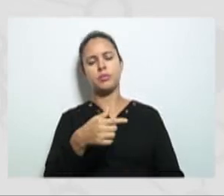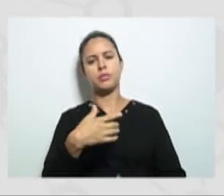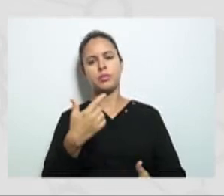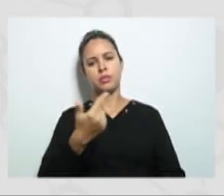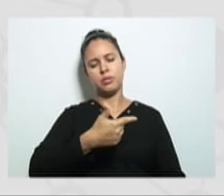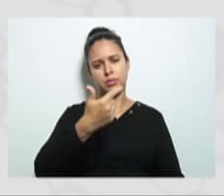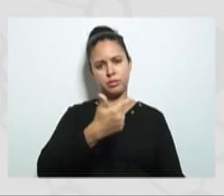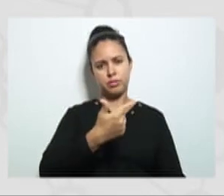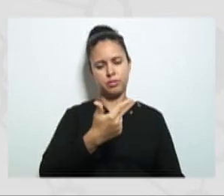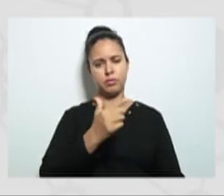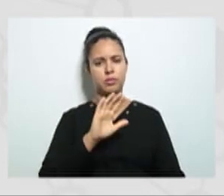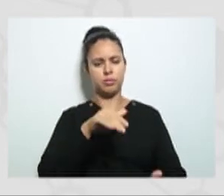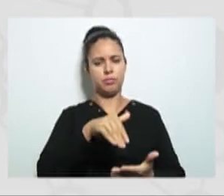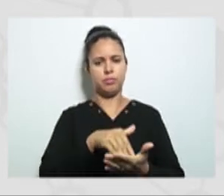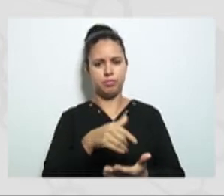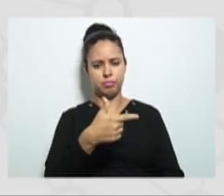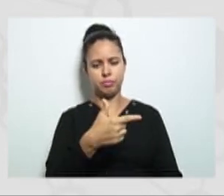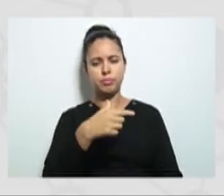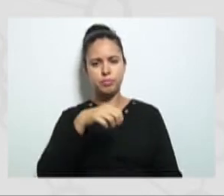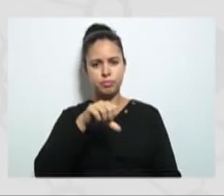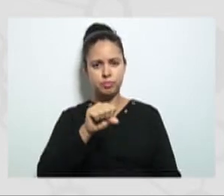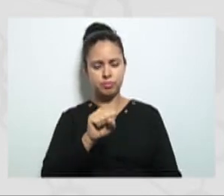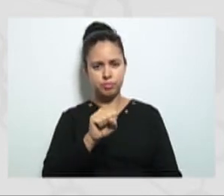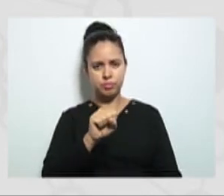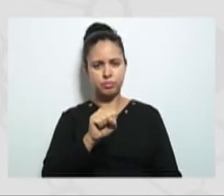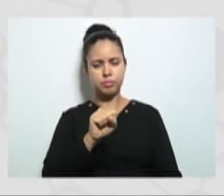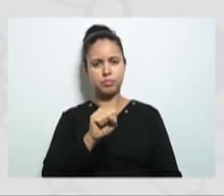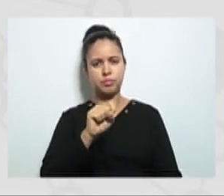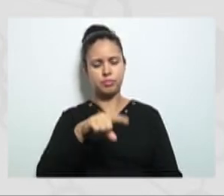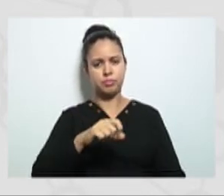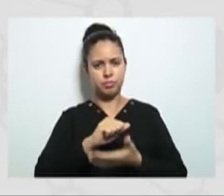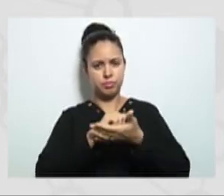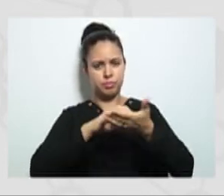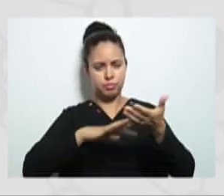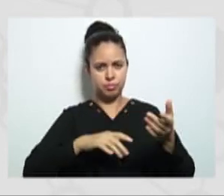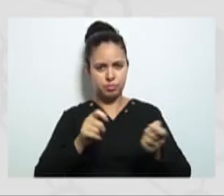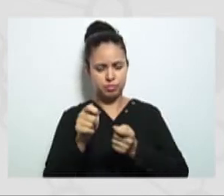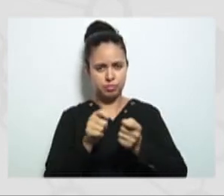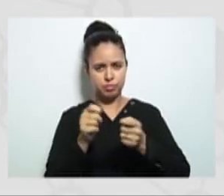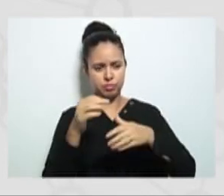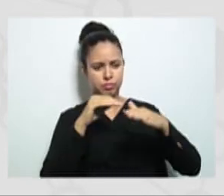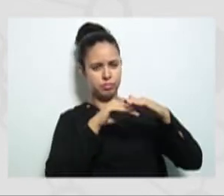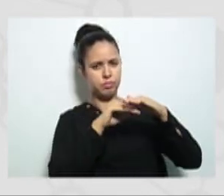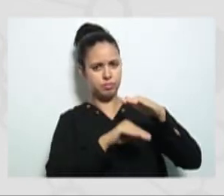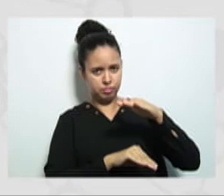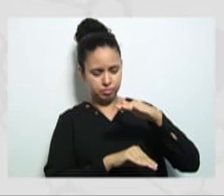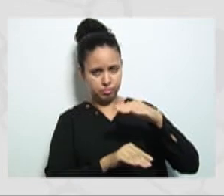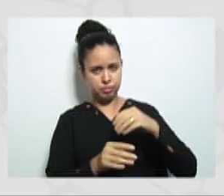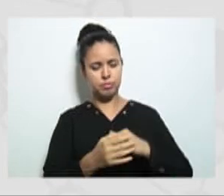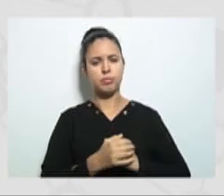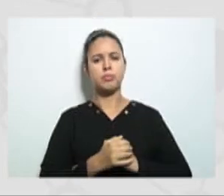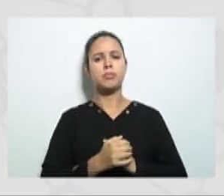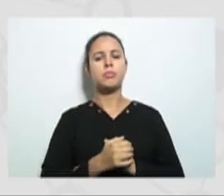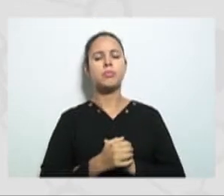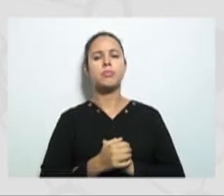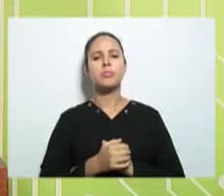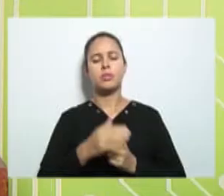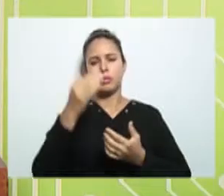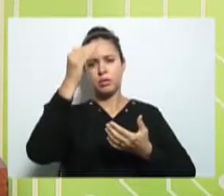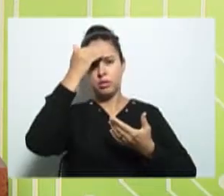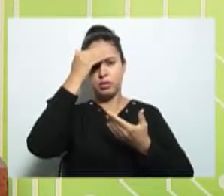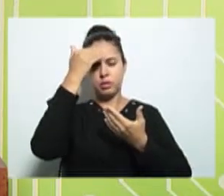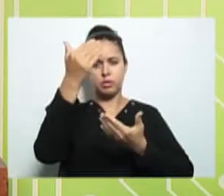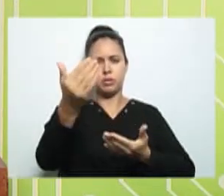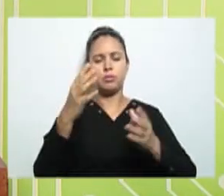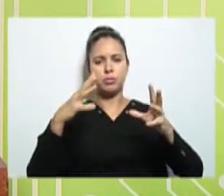7/8 a 28/8, tá? Que é uma tarefa sobre controle de estoque, e aí já é um pouco de Excel. Tá? Então eu gostaria de agradecer